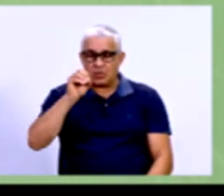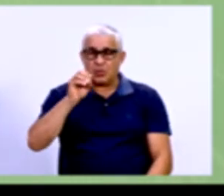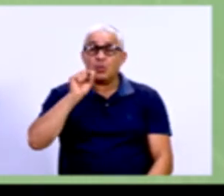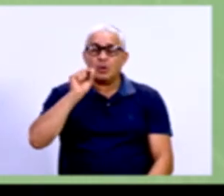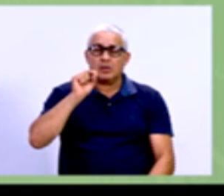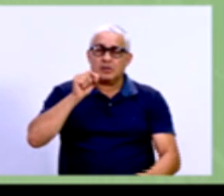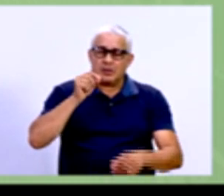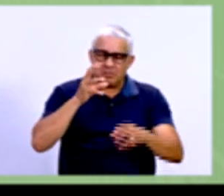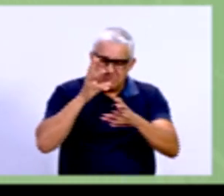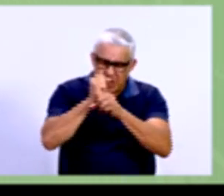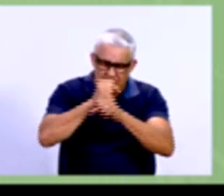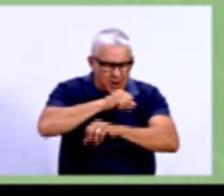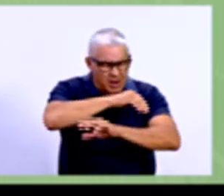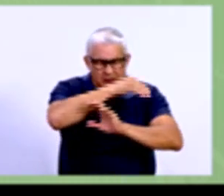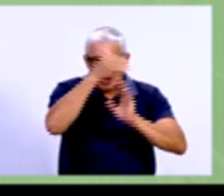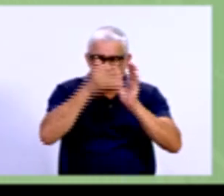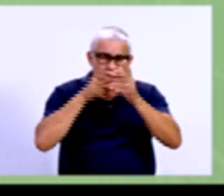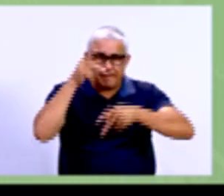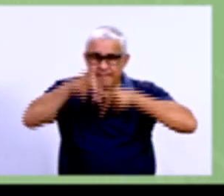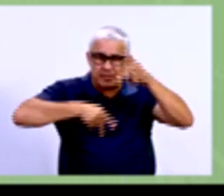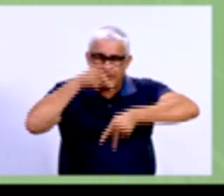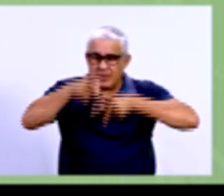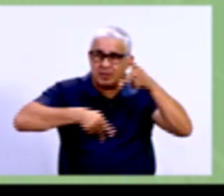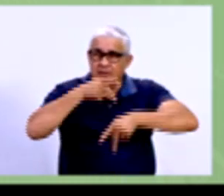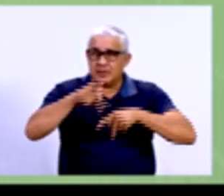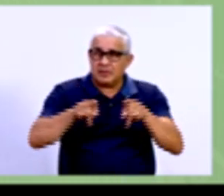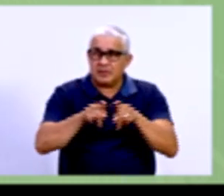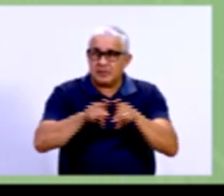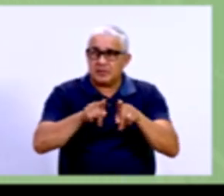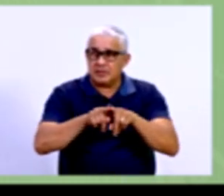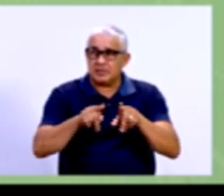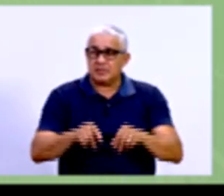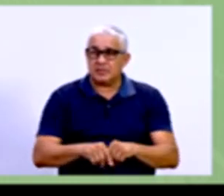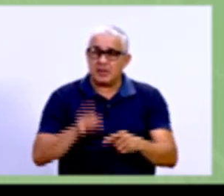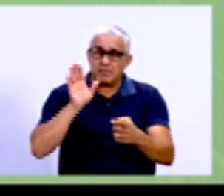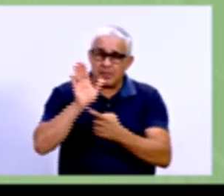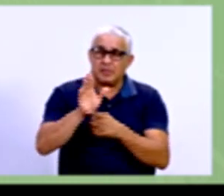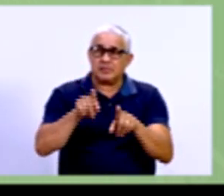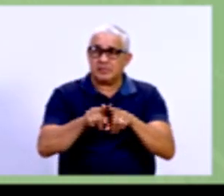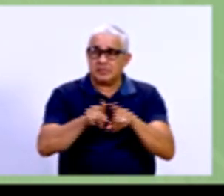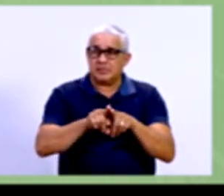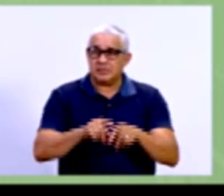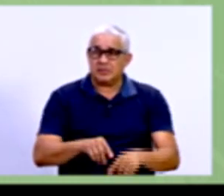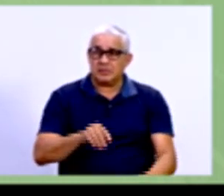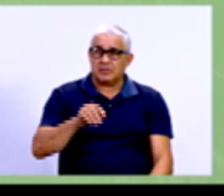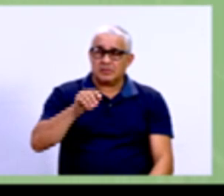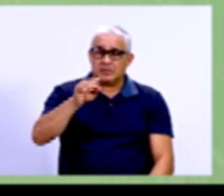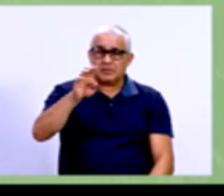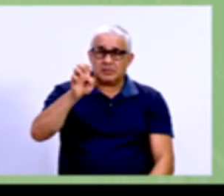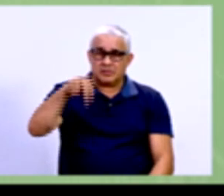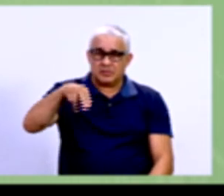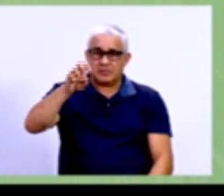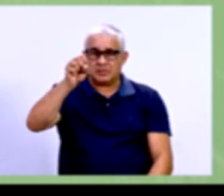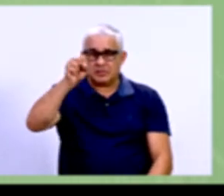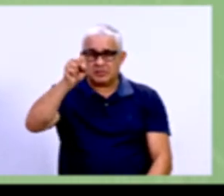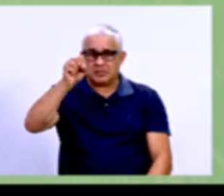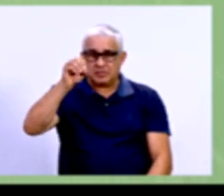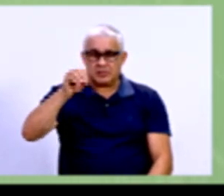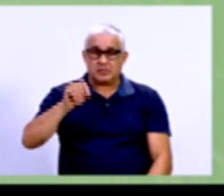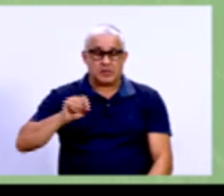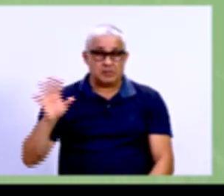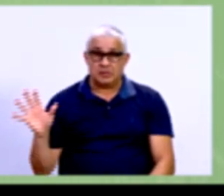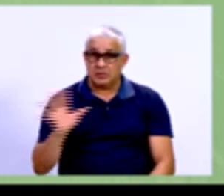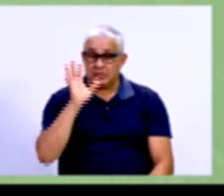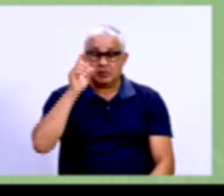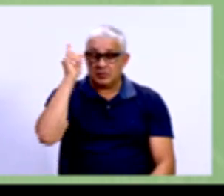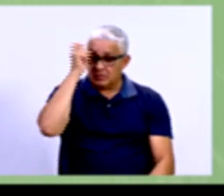chamada de censo. A realização de um censo fornece informações completas, mas ela é frequentemente cara e